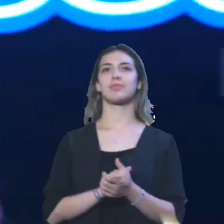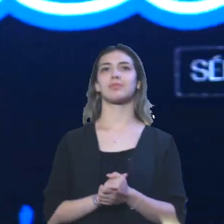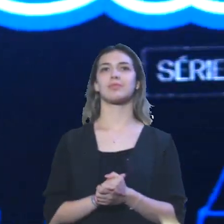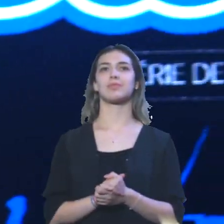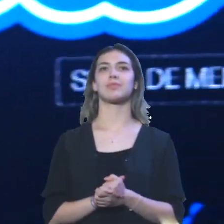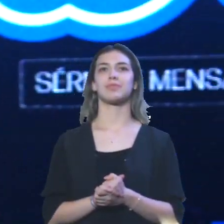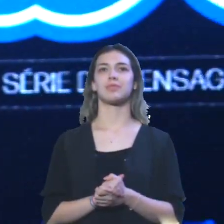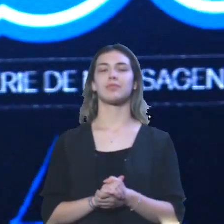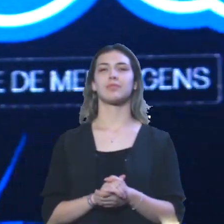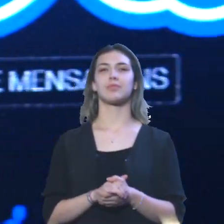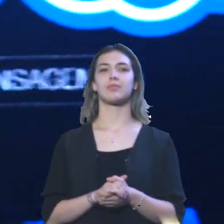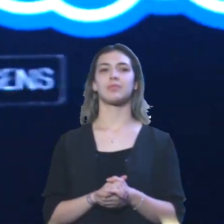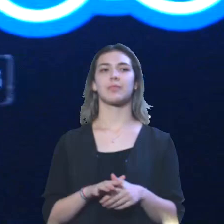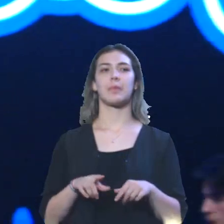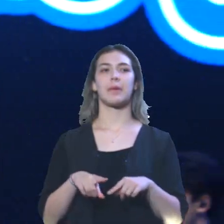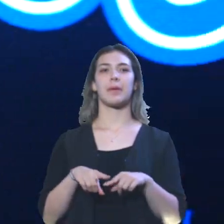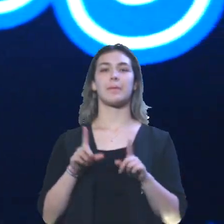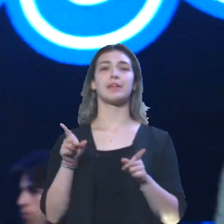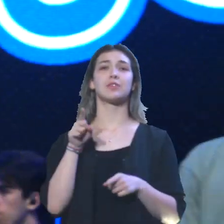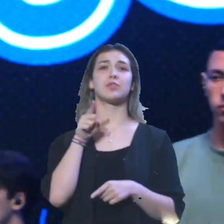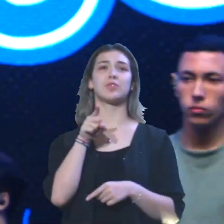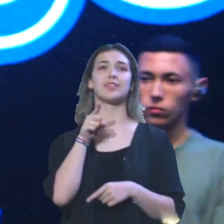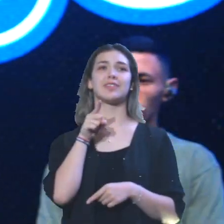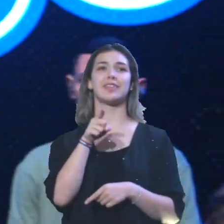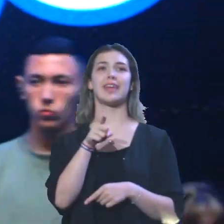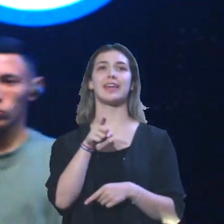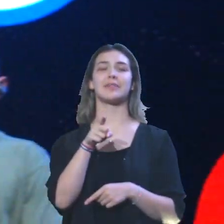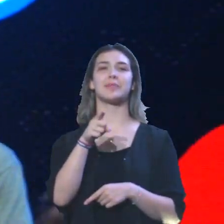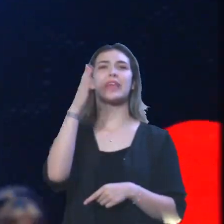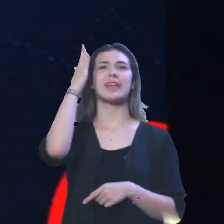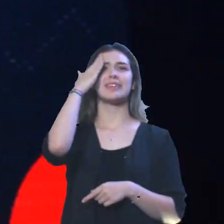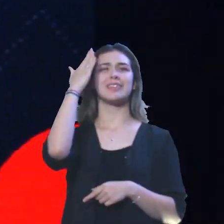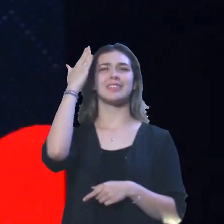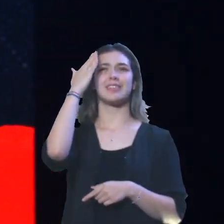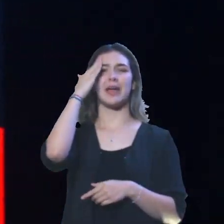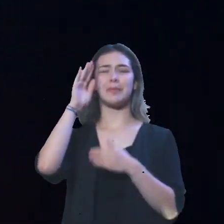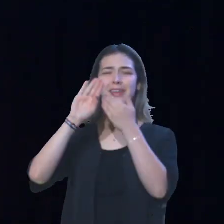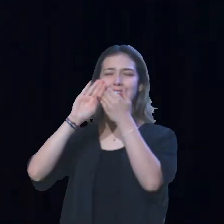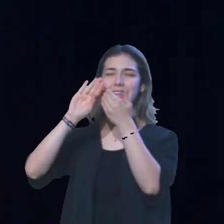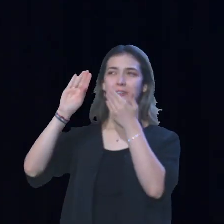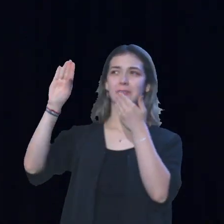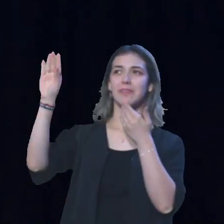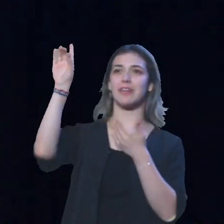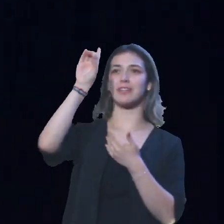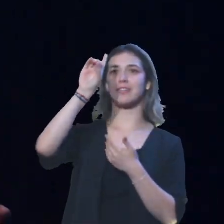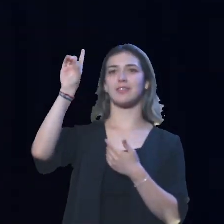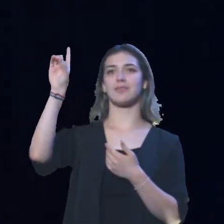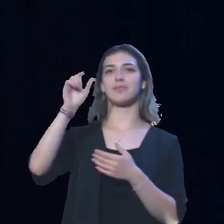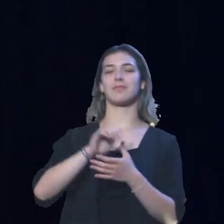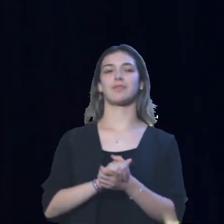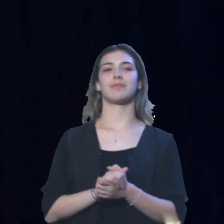Mas você sabe que te fere, que fere o seu coração, que te afasta do Senhor.